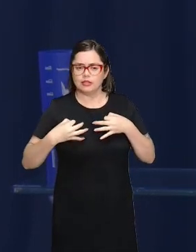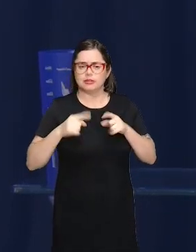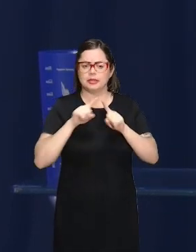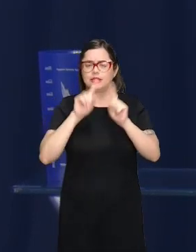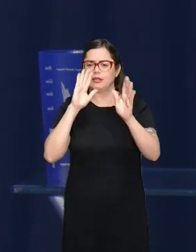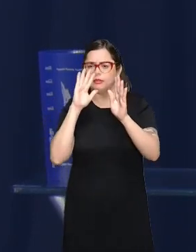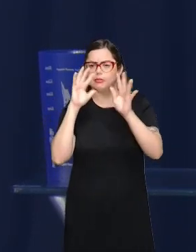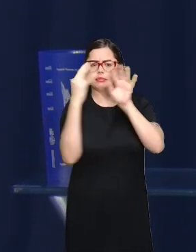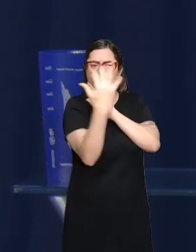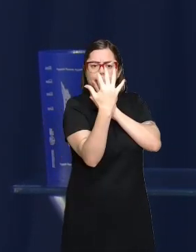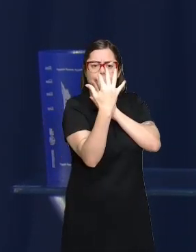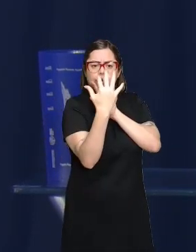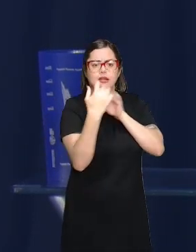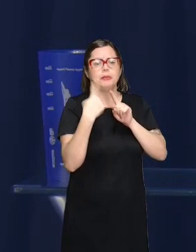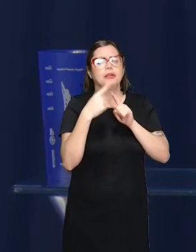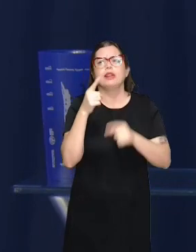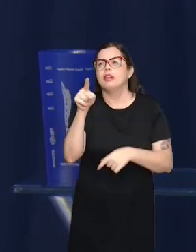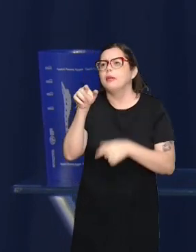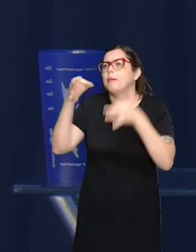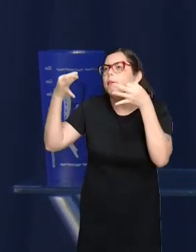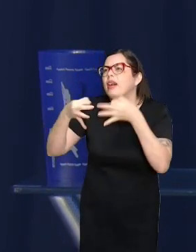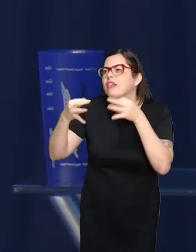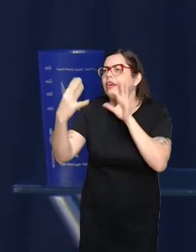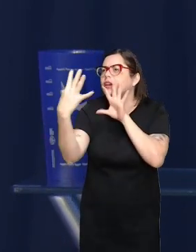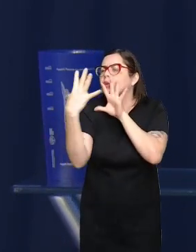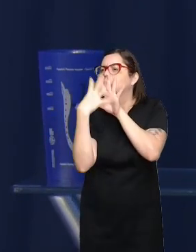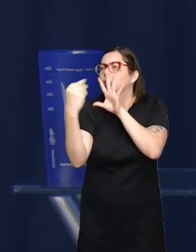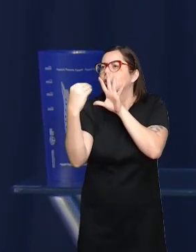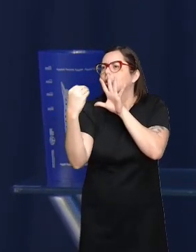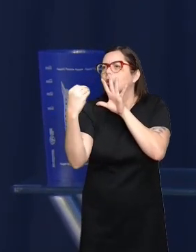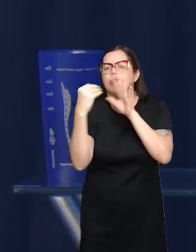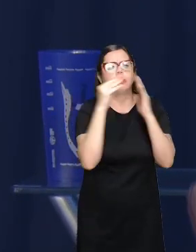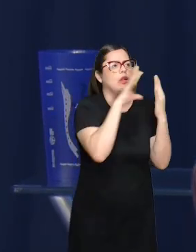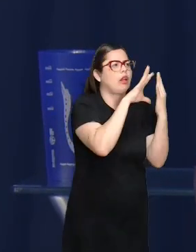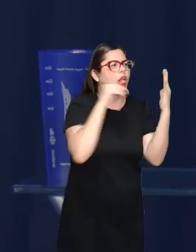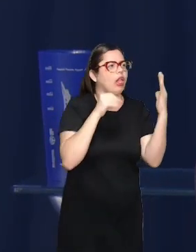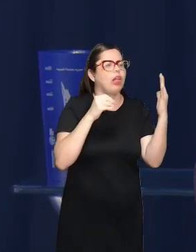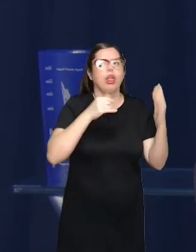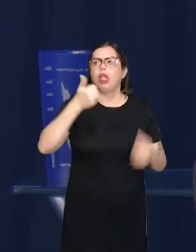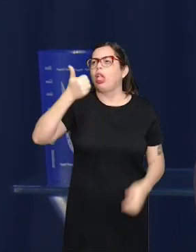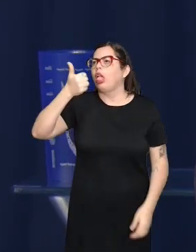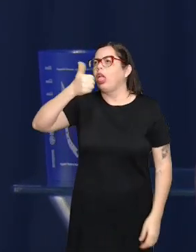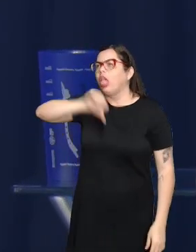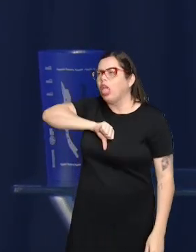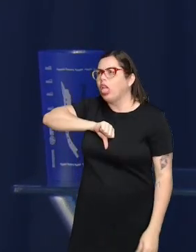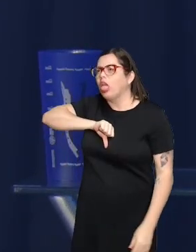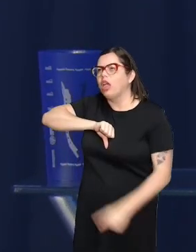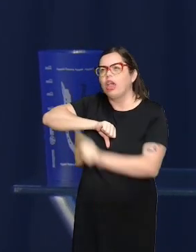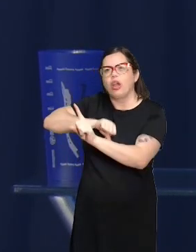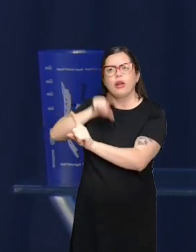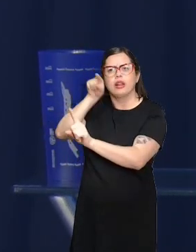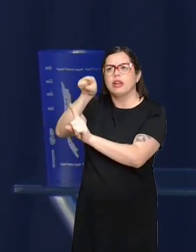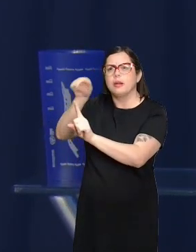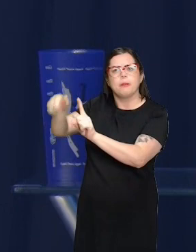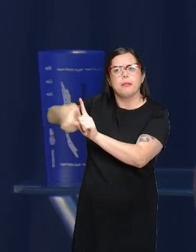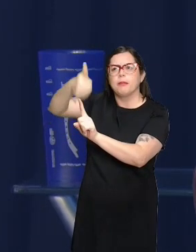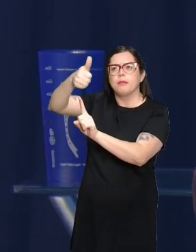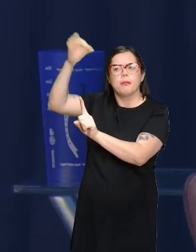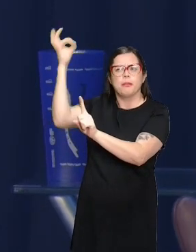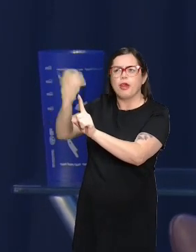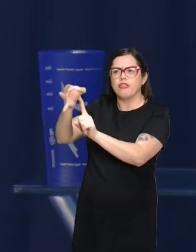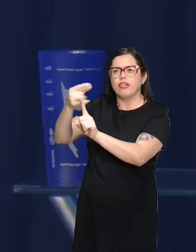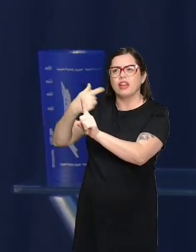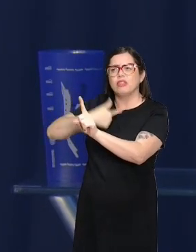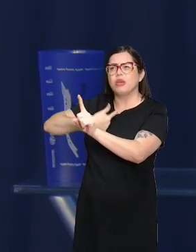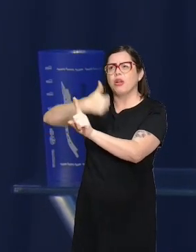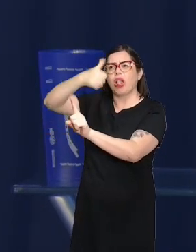né? É tão perfeito aquilo, eu não vou conseguir, eu vou ficar também me sentindo pior, assim, né? Então, eu gosto muito do que tu